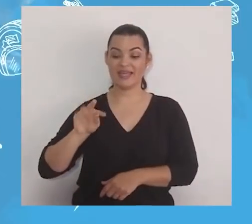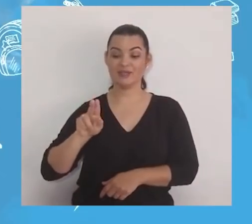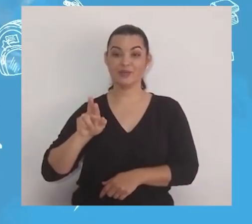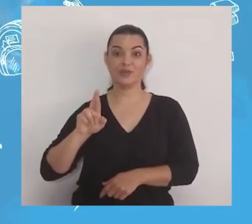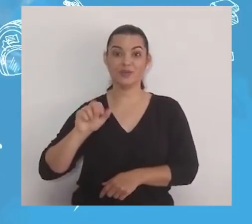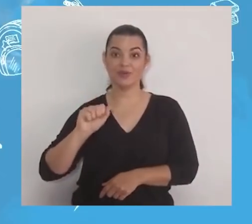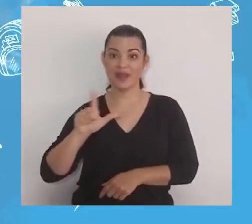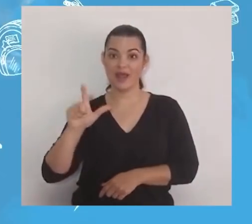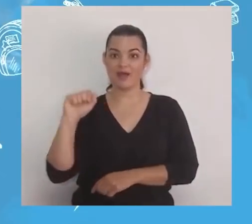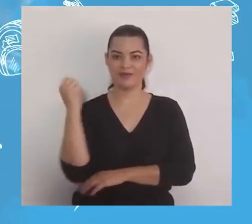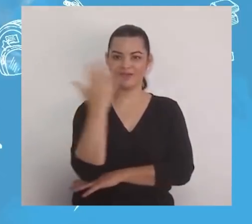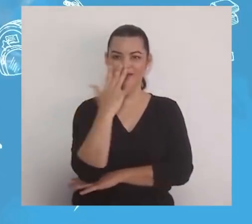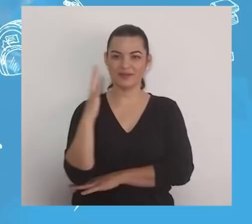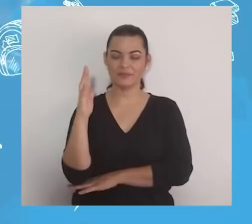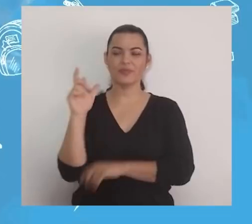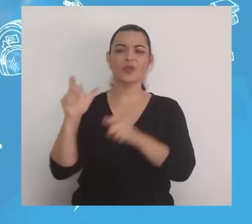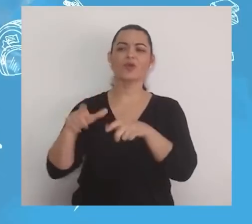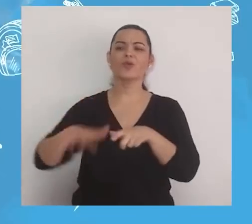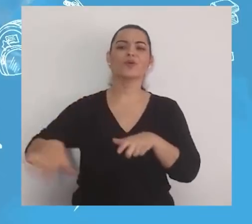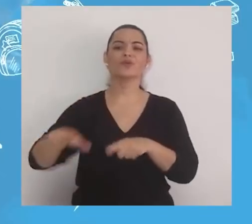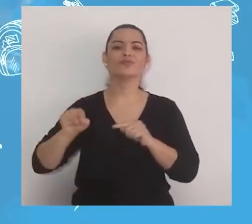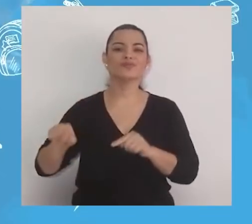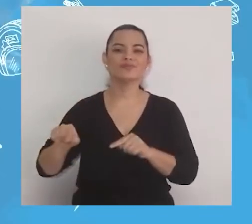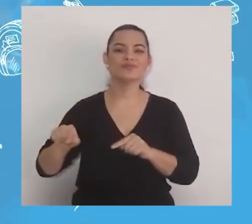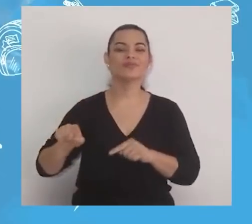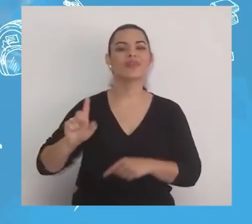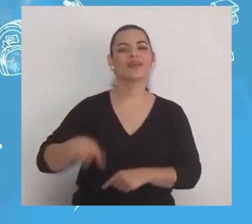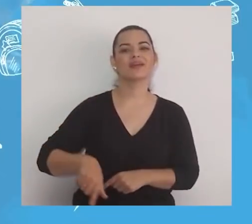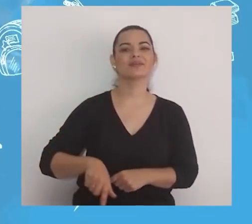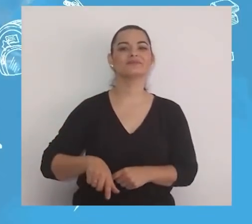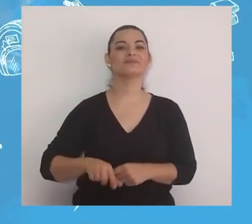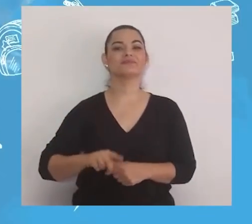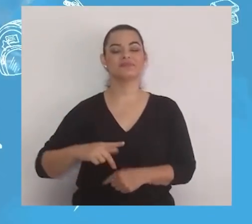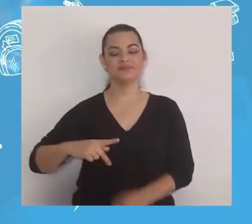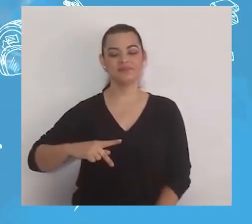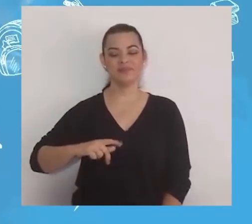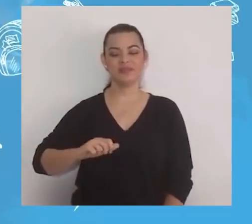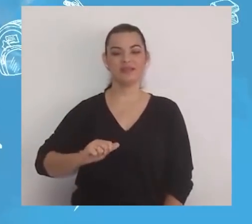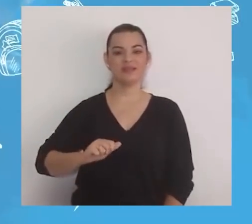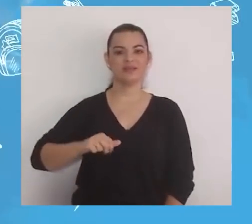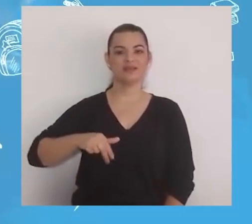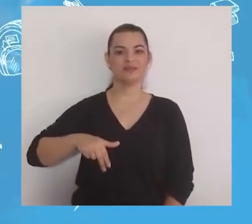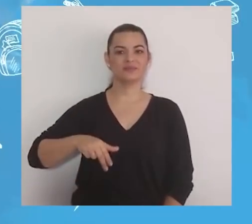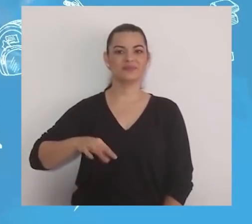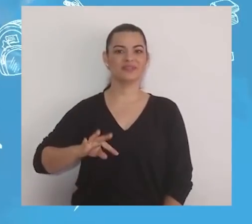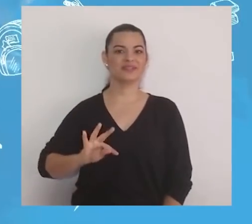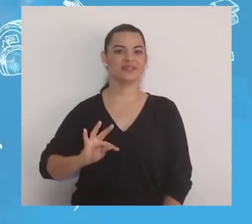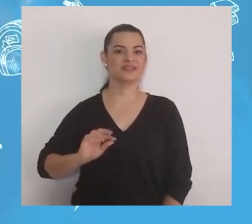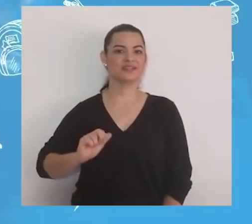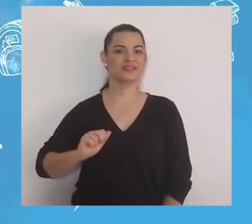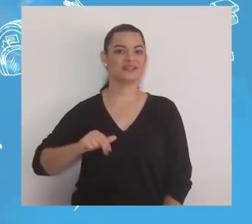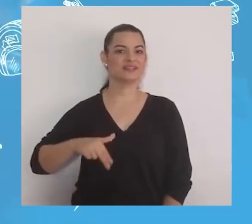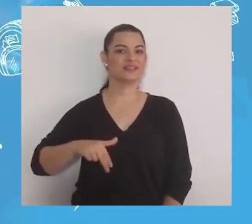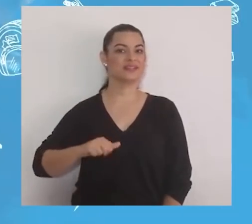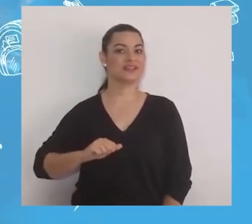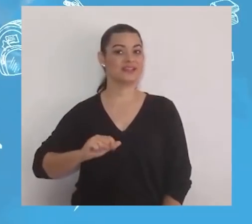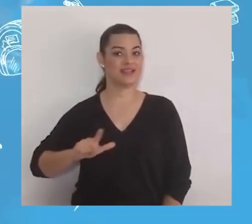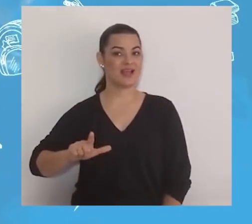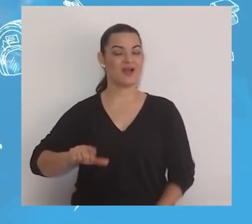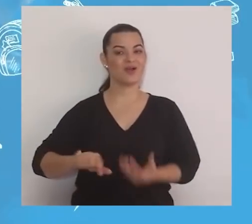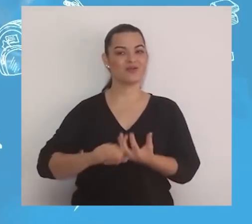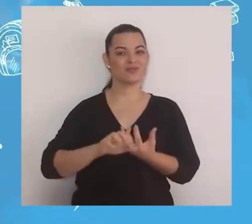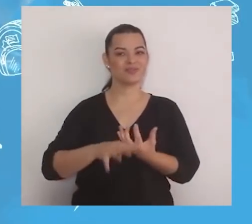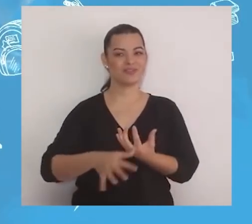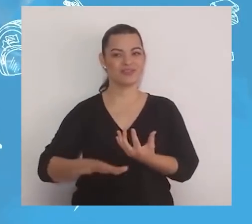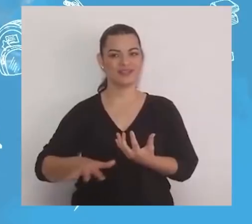são esculturas naturais. Quem fez tudo que nós encontramos pelo